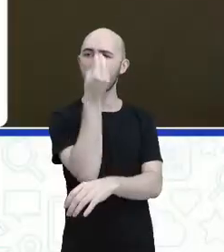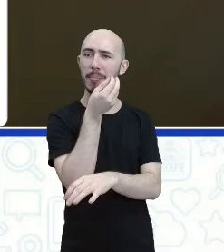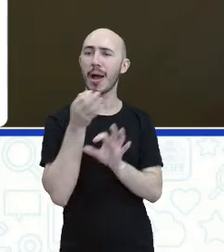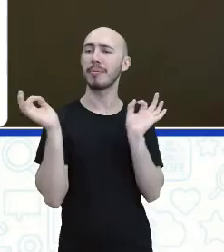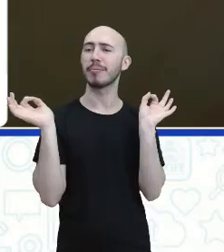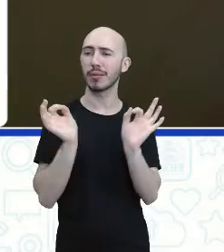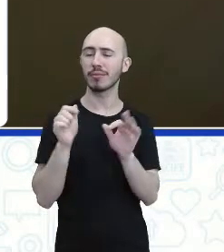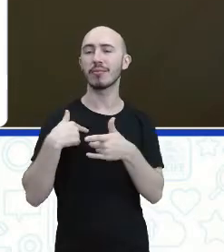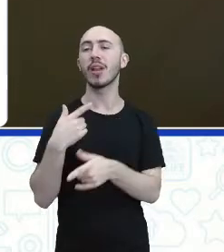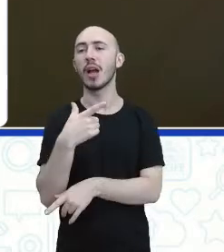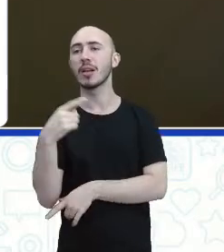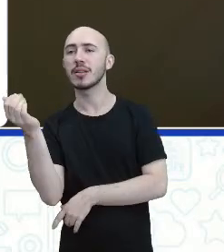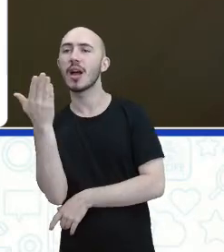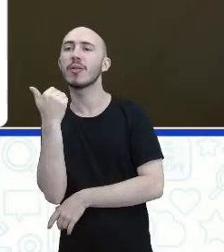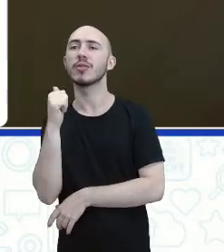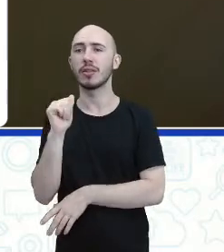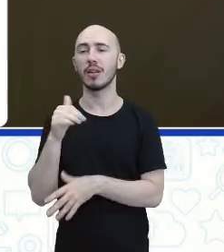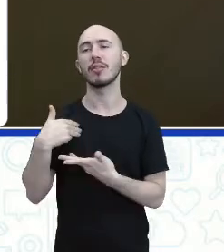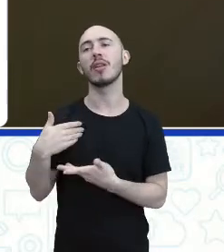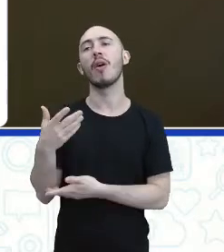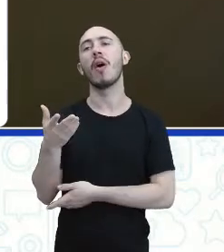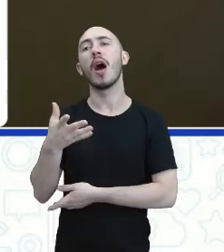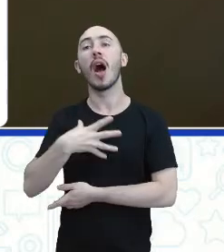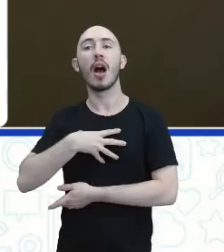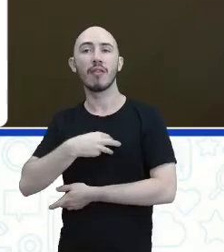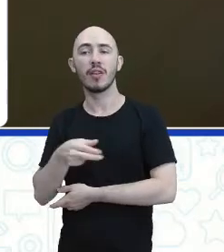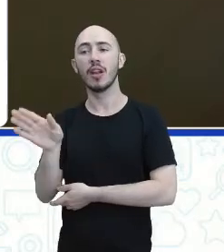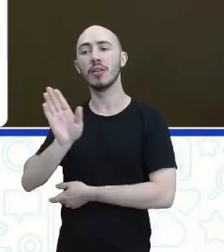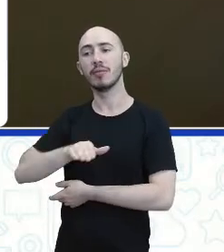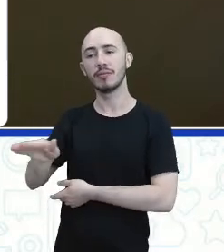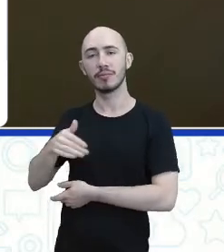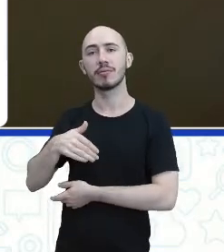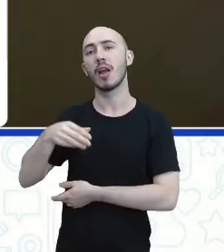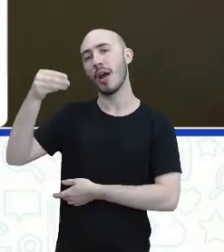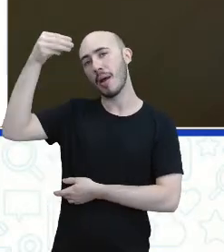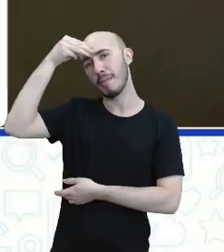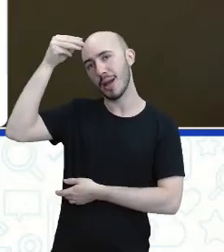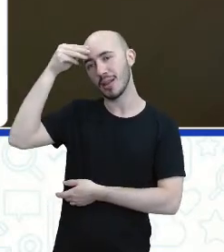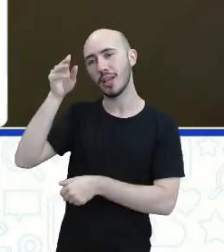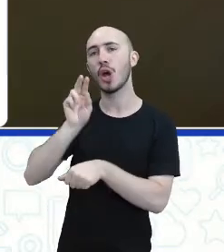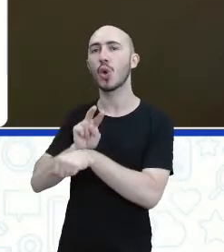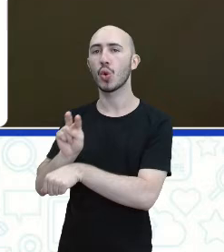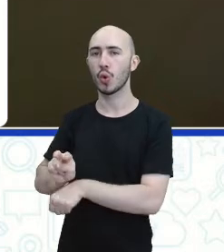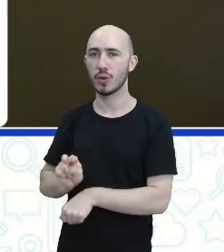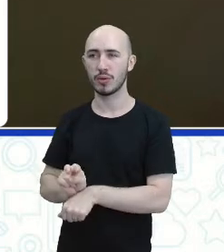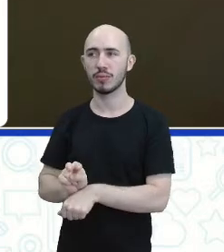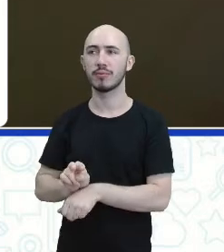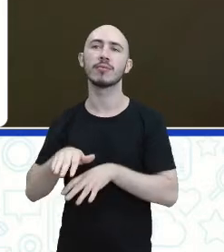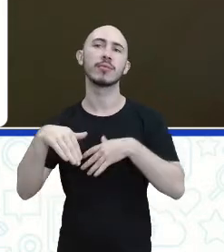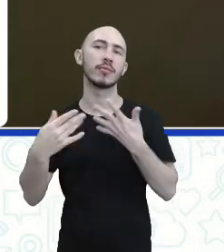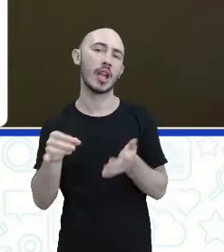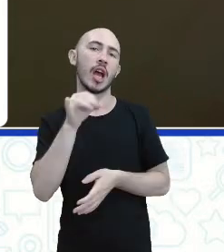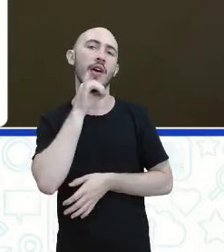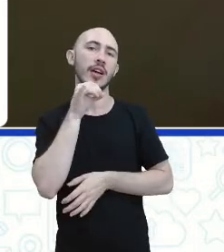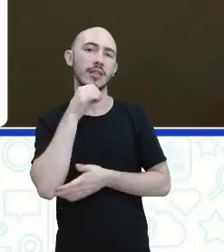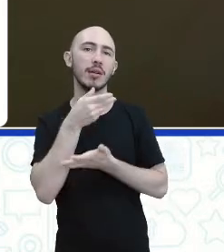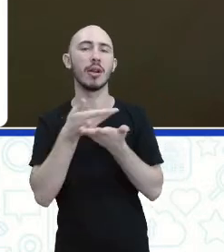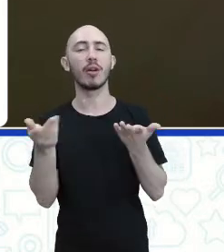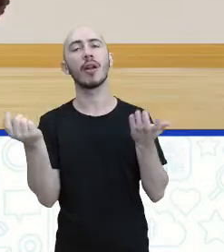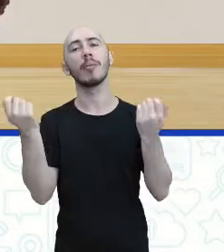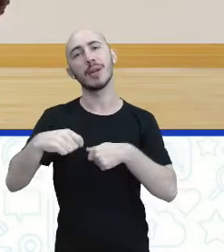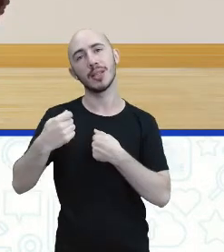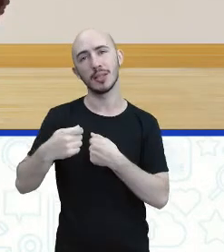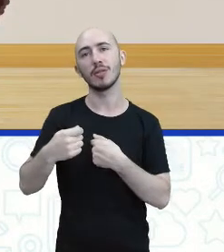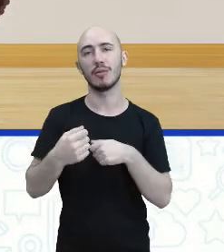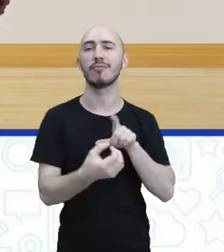para jantar, deixando as meninas com a madrinha das crianças. Esse é o caso 1 de uma necessidade de